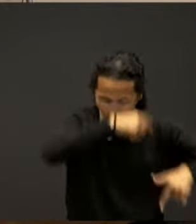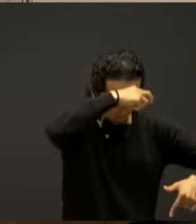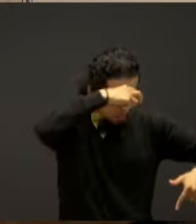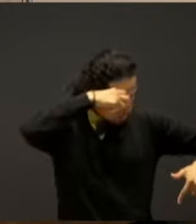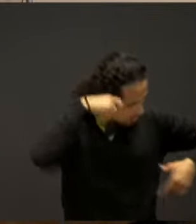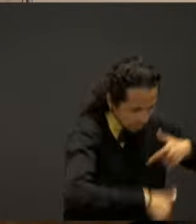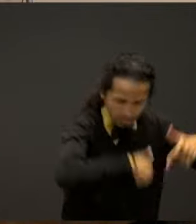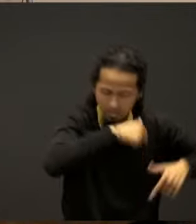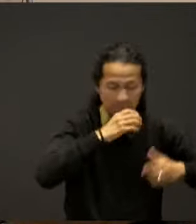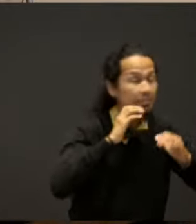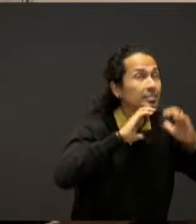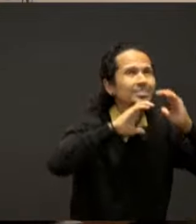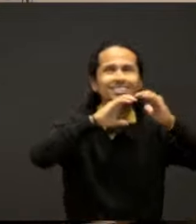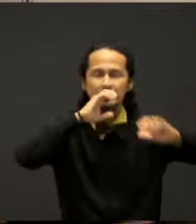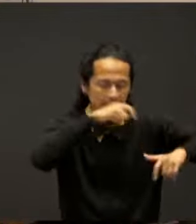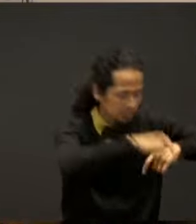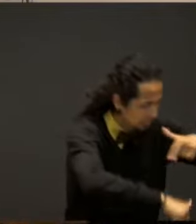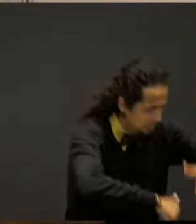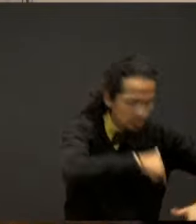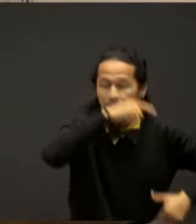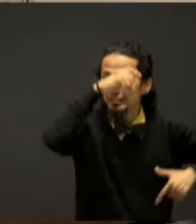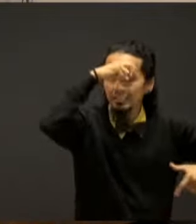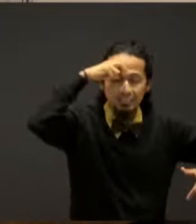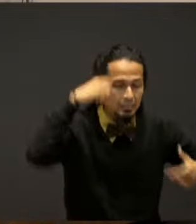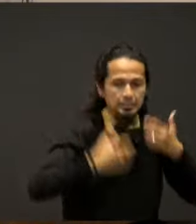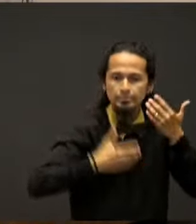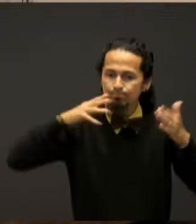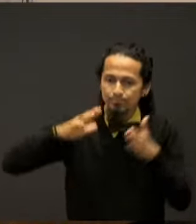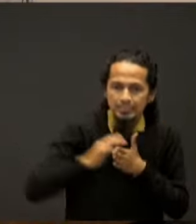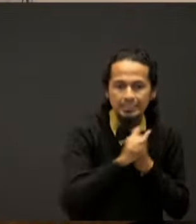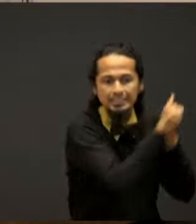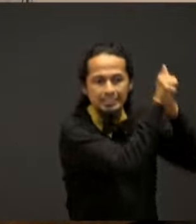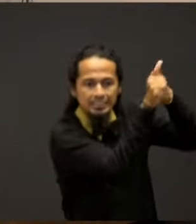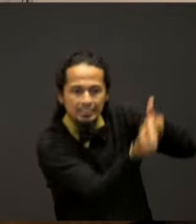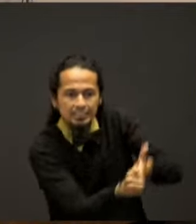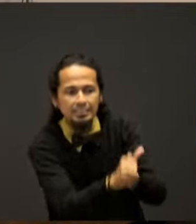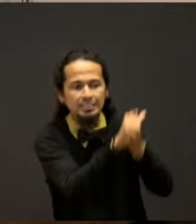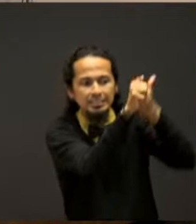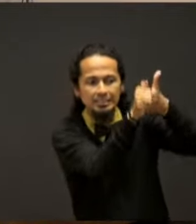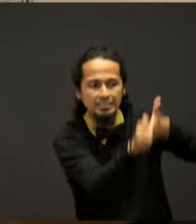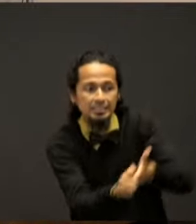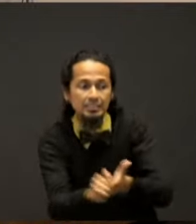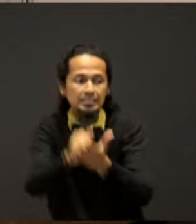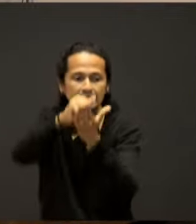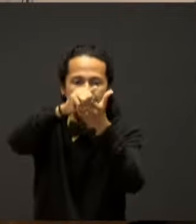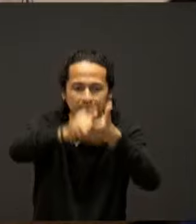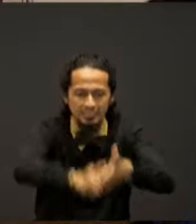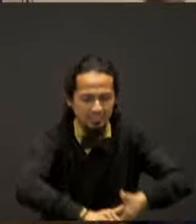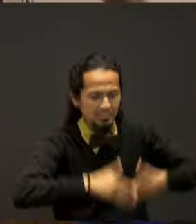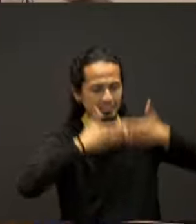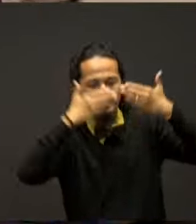trabalhador. E esse canto que nos guia, ser um canto de alegria,